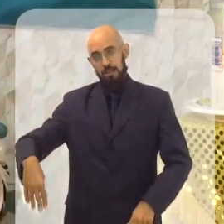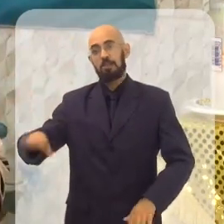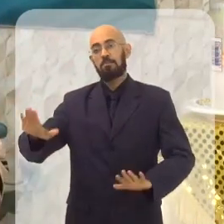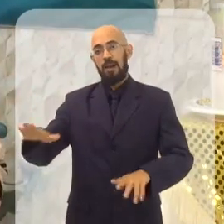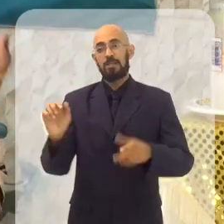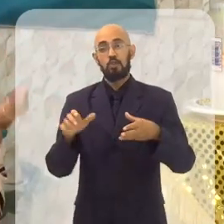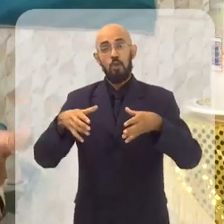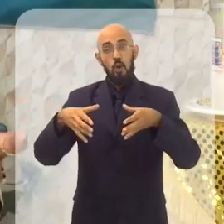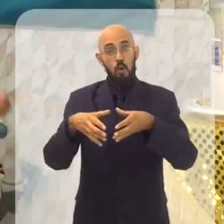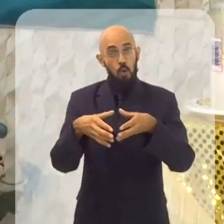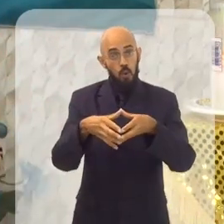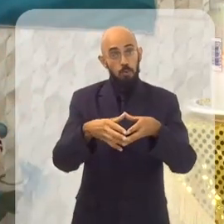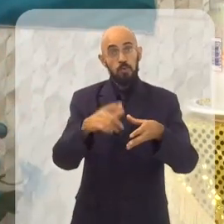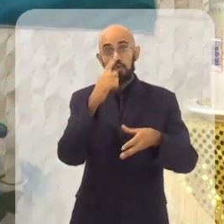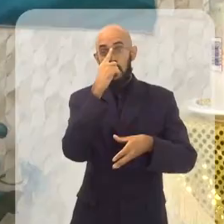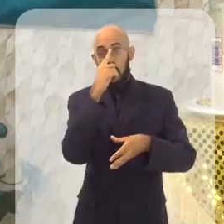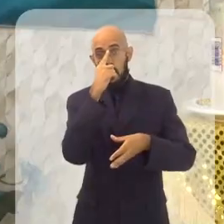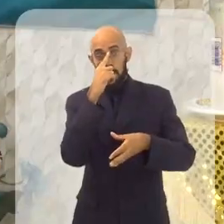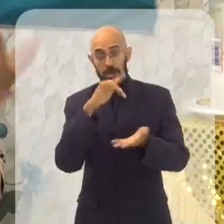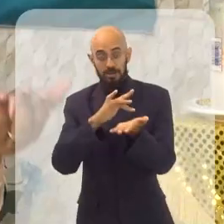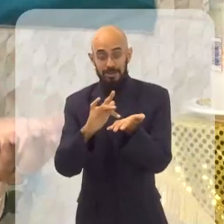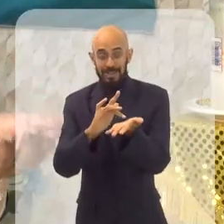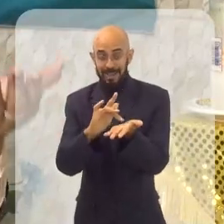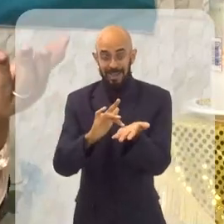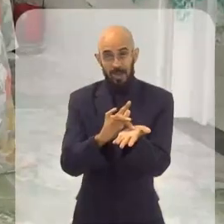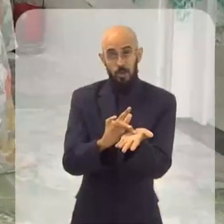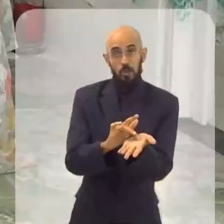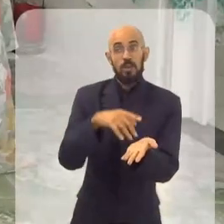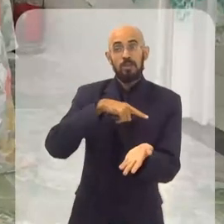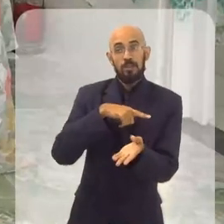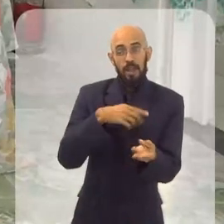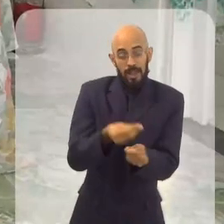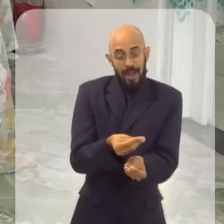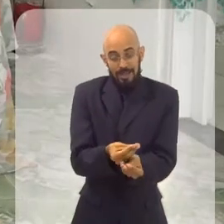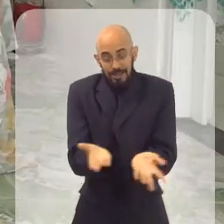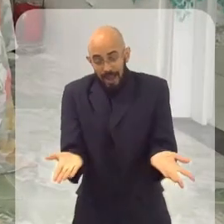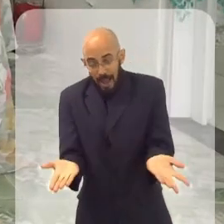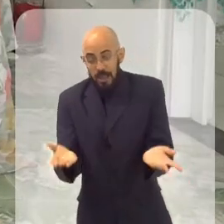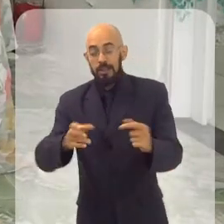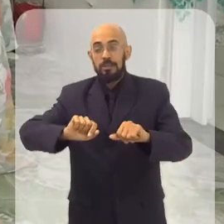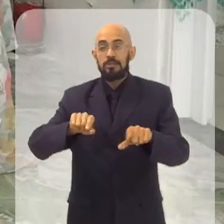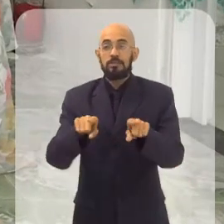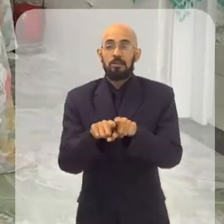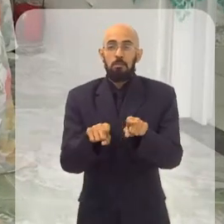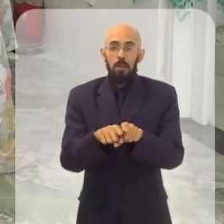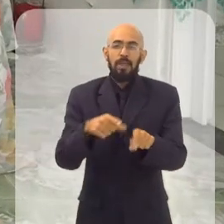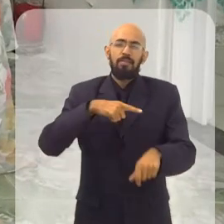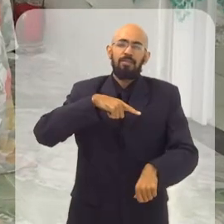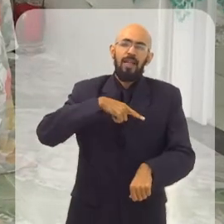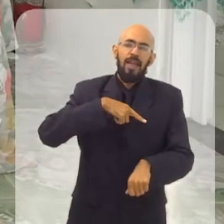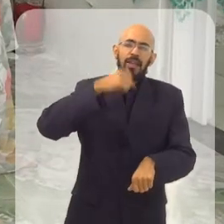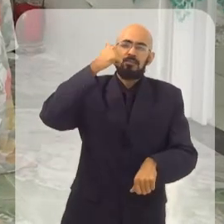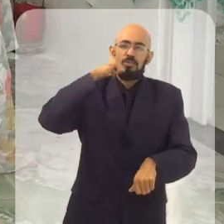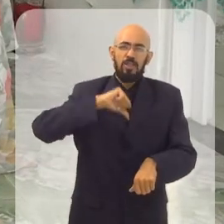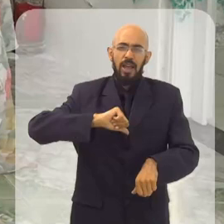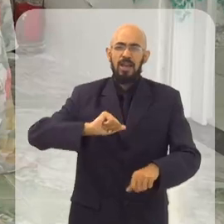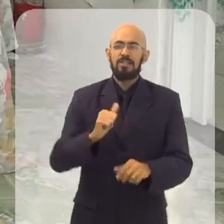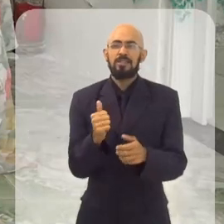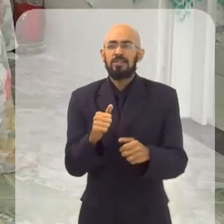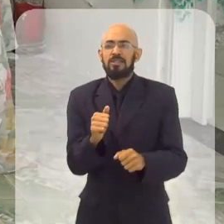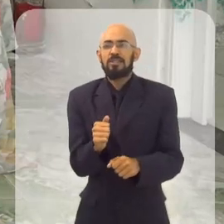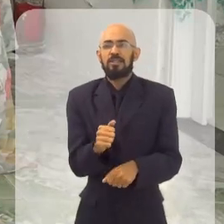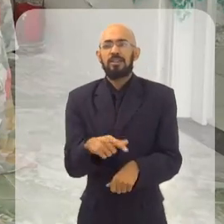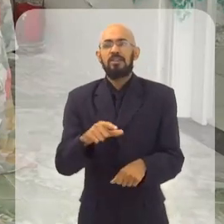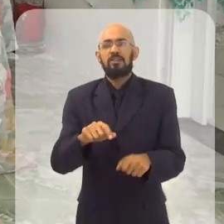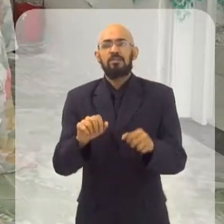de Roma, do povo cigano, além do oráculo, das cartas, existiam também as mulheres que liam na